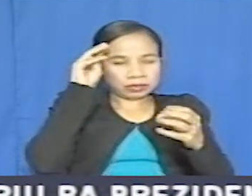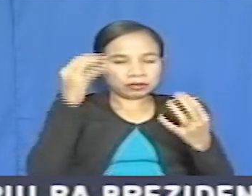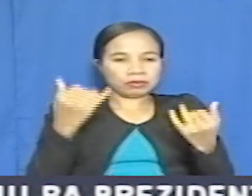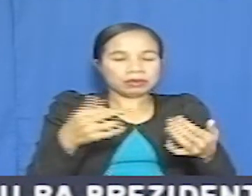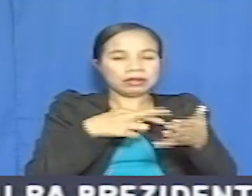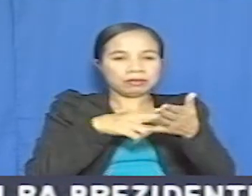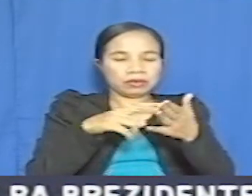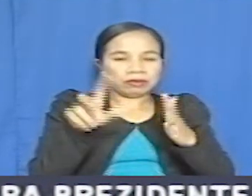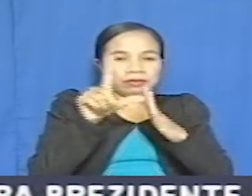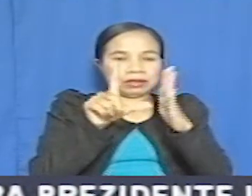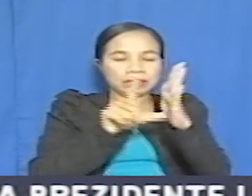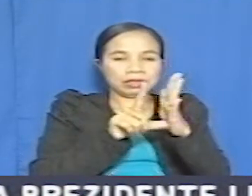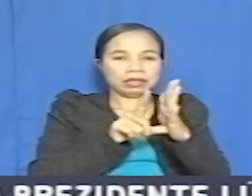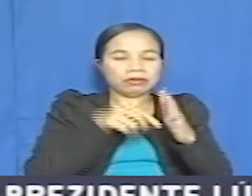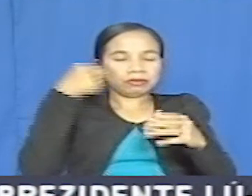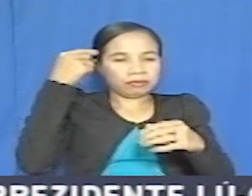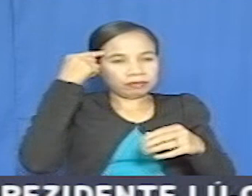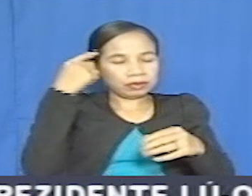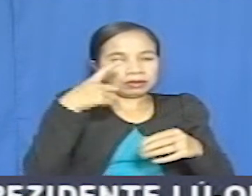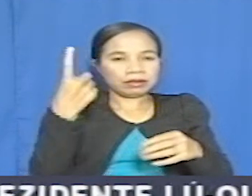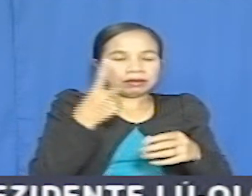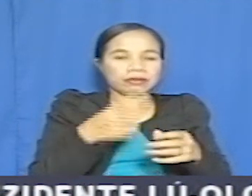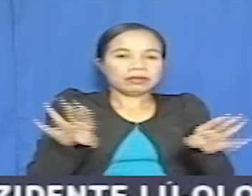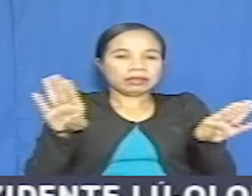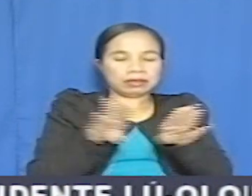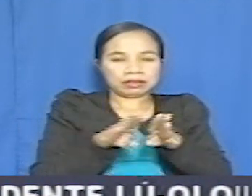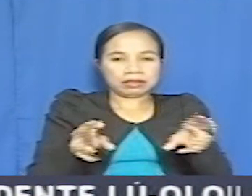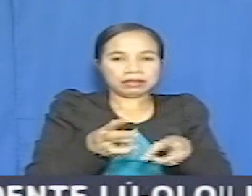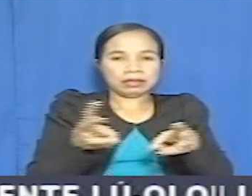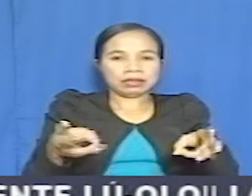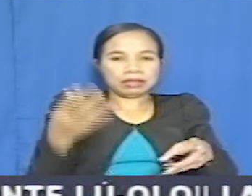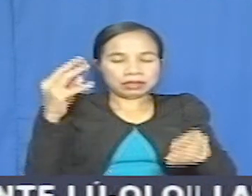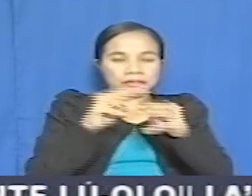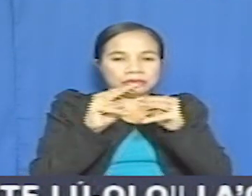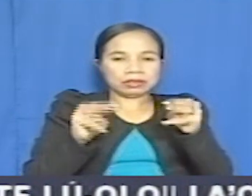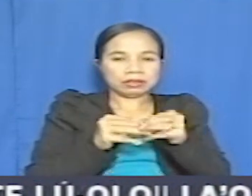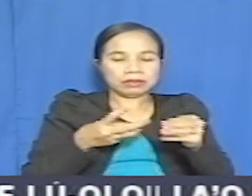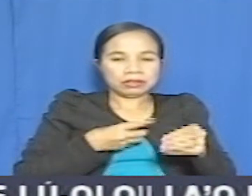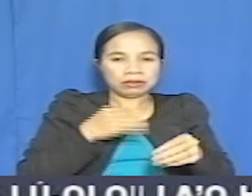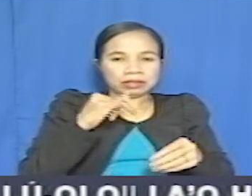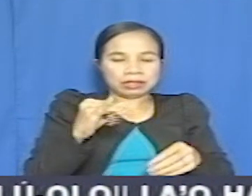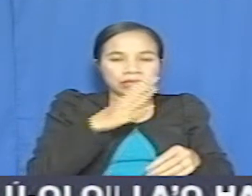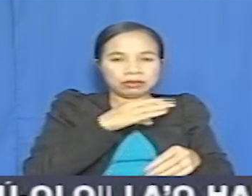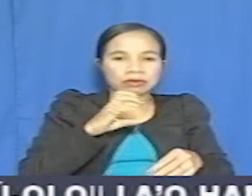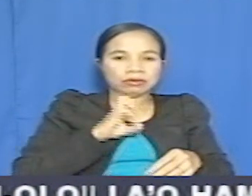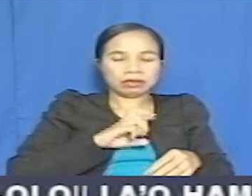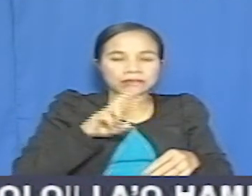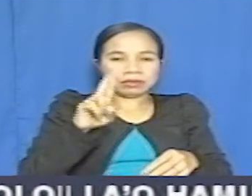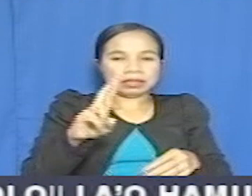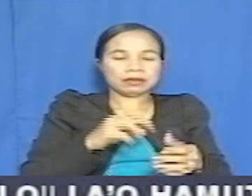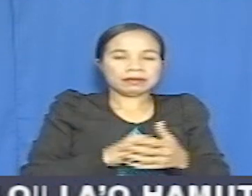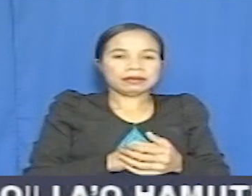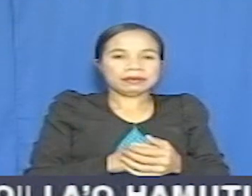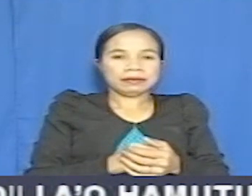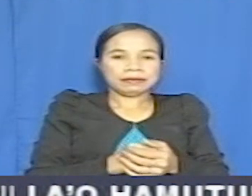projeto de resolução do Governo Nian, Nebe mantém imposição cerca sanitária e a município Dili, no município Hermera.